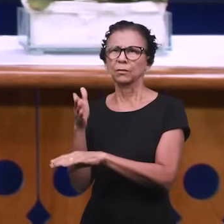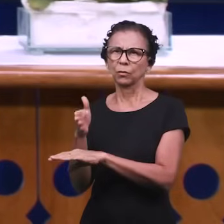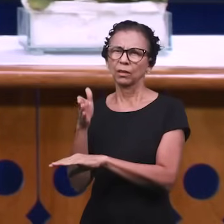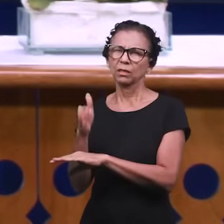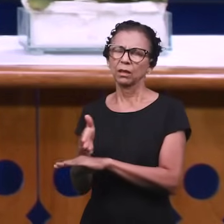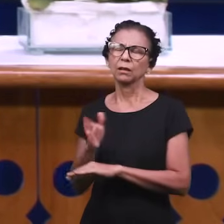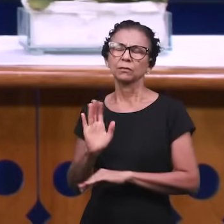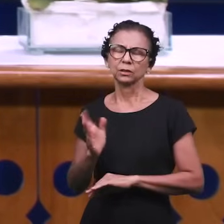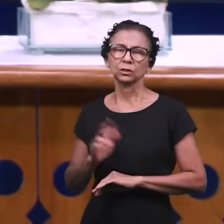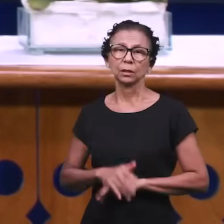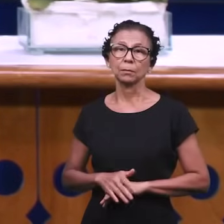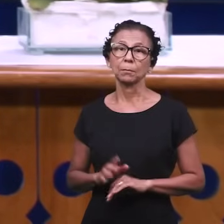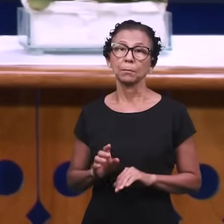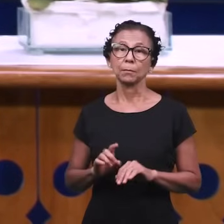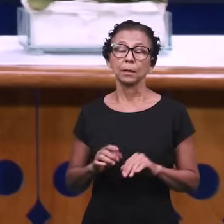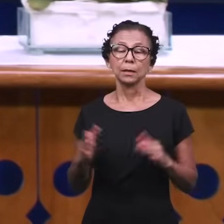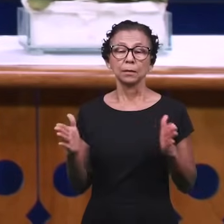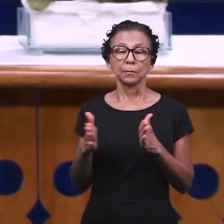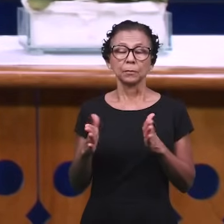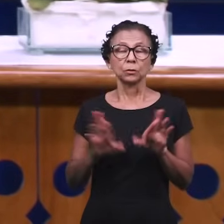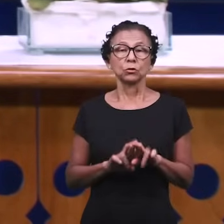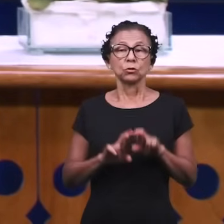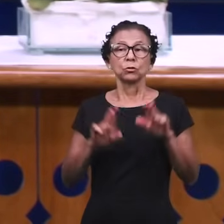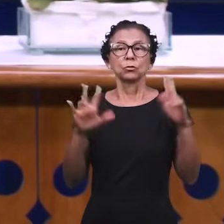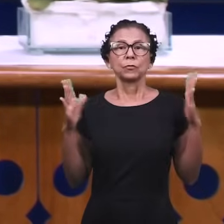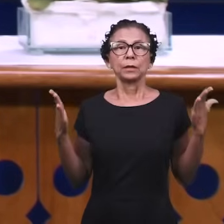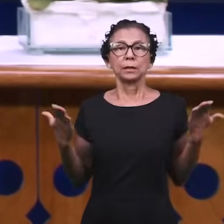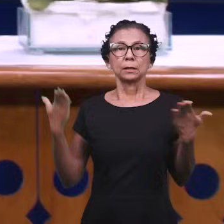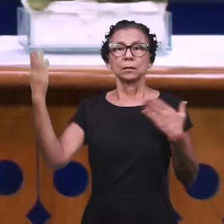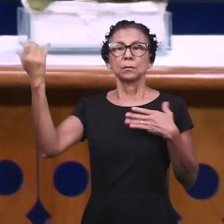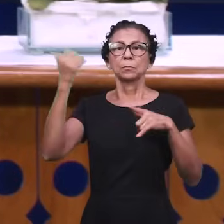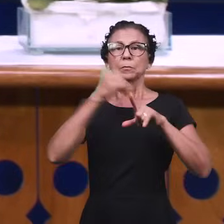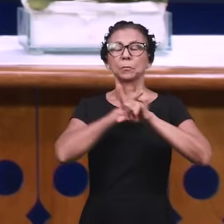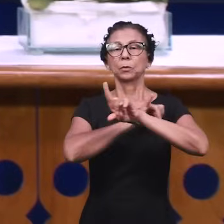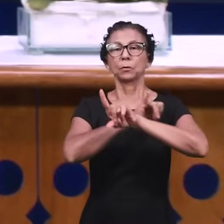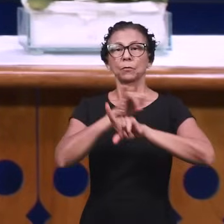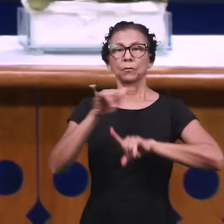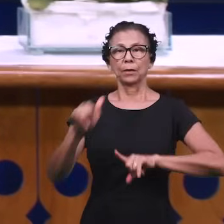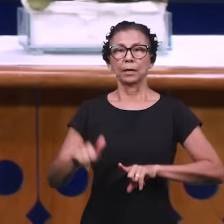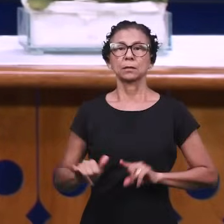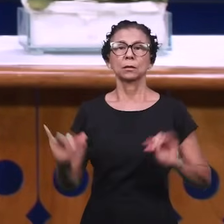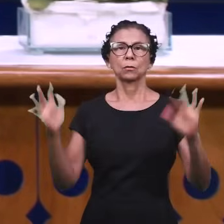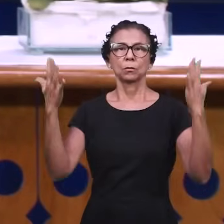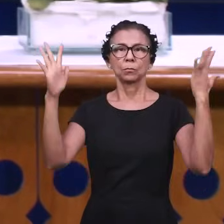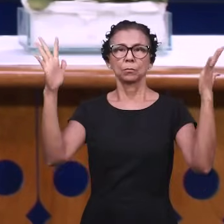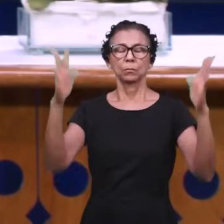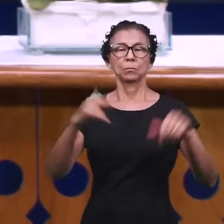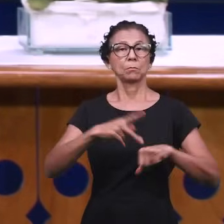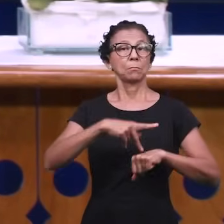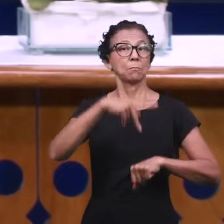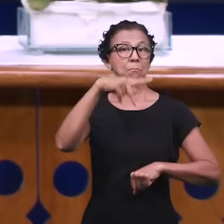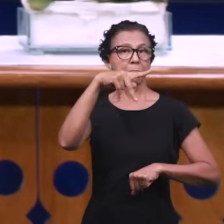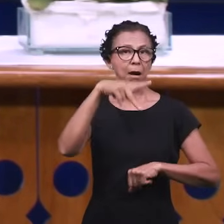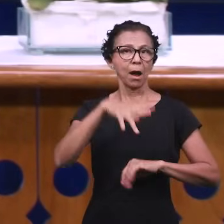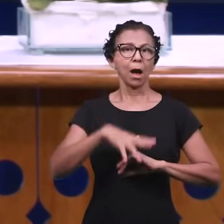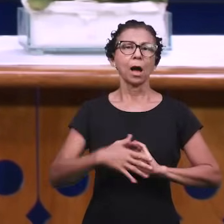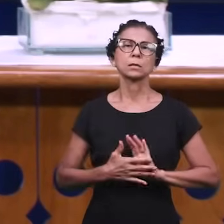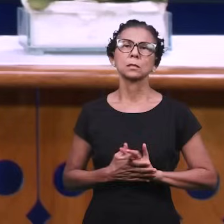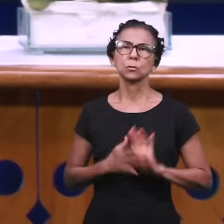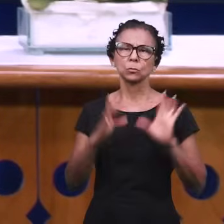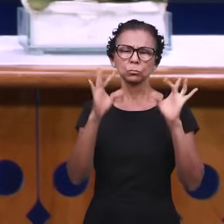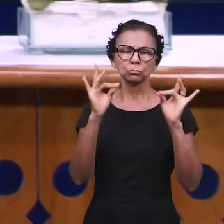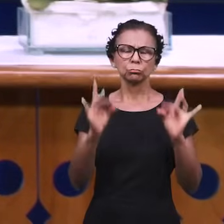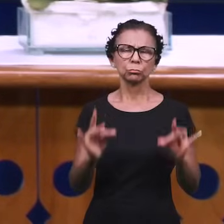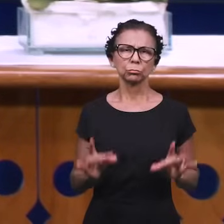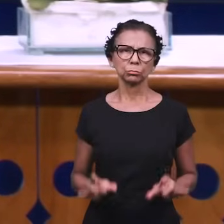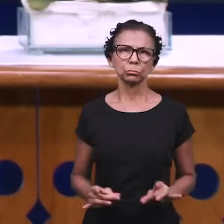mas agora era aquela entrada profética, porque toda a comemoração da Páscoa, todos